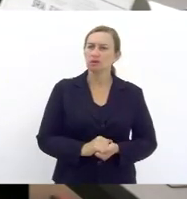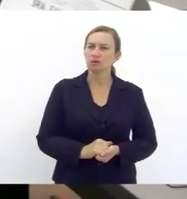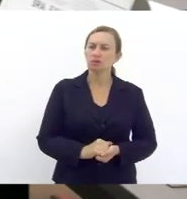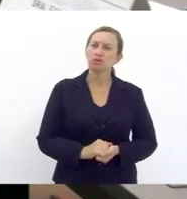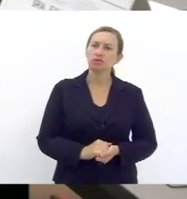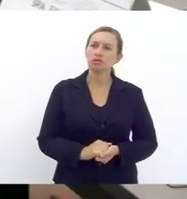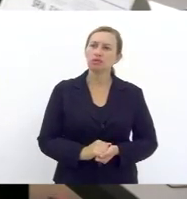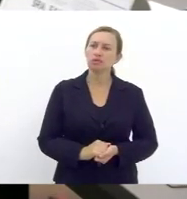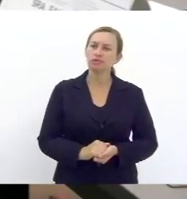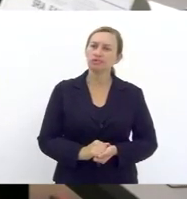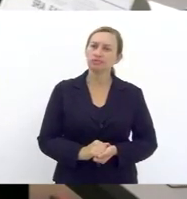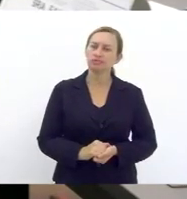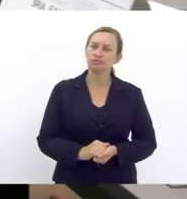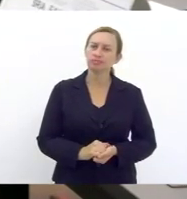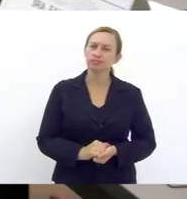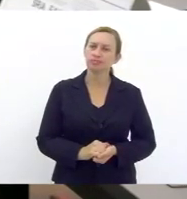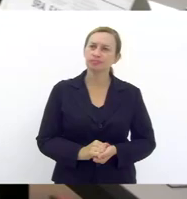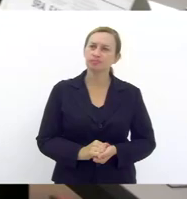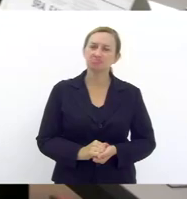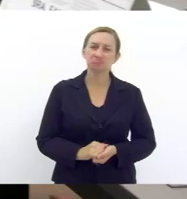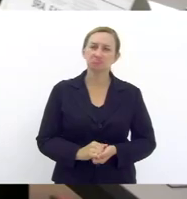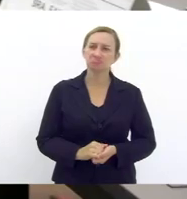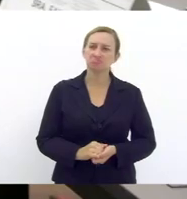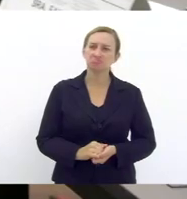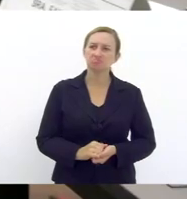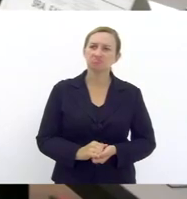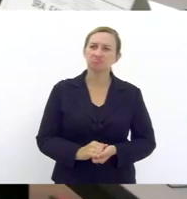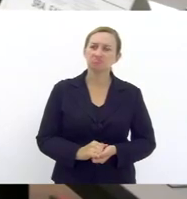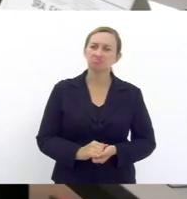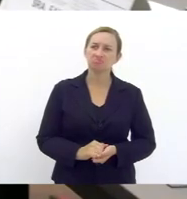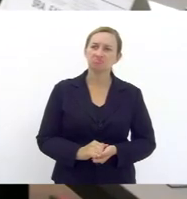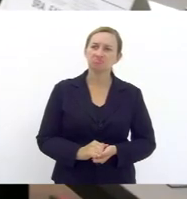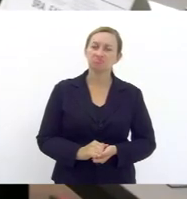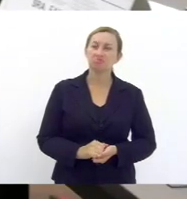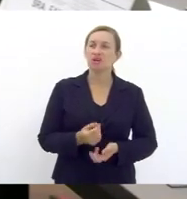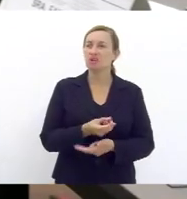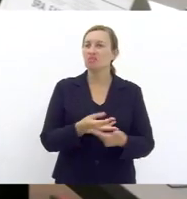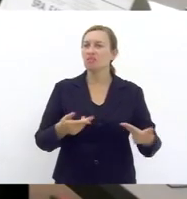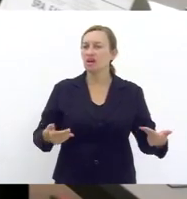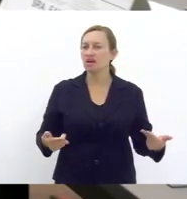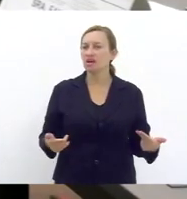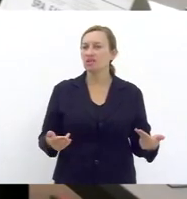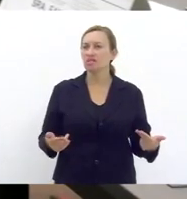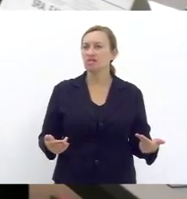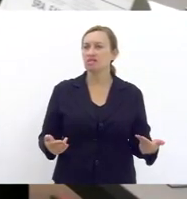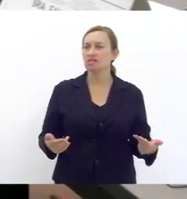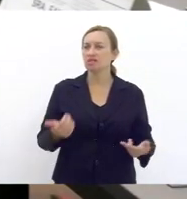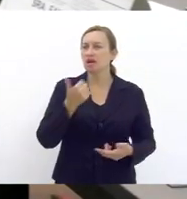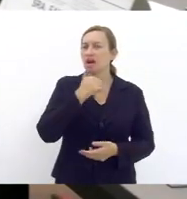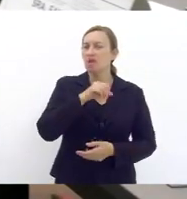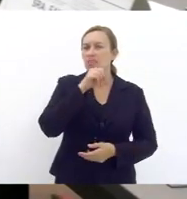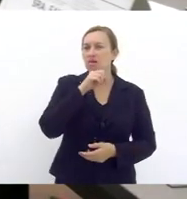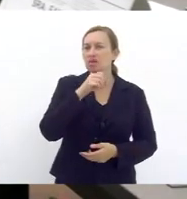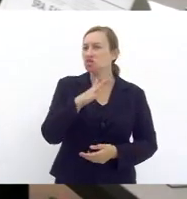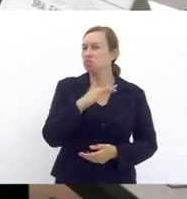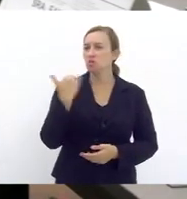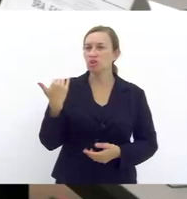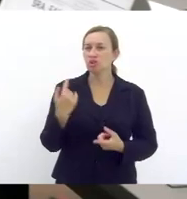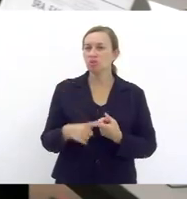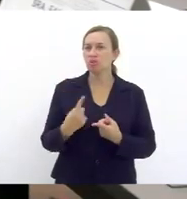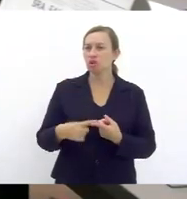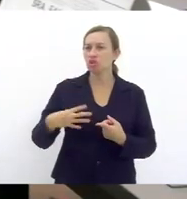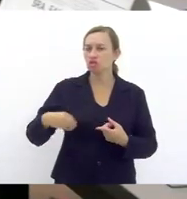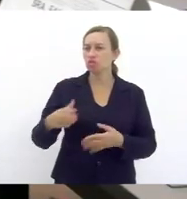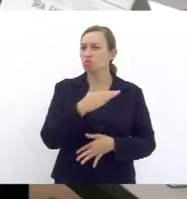né O que são as mães que morreram por conta dos seus filhos que foram perdidos é enfim eu